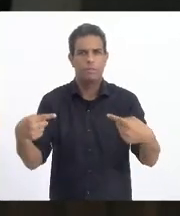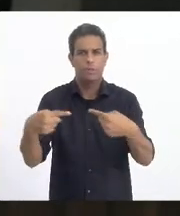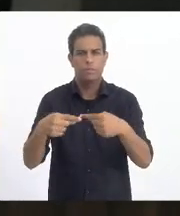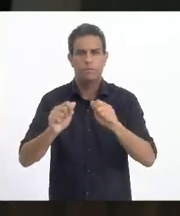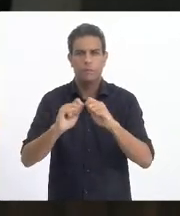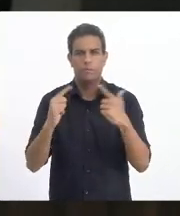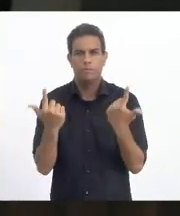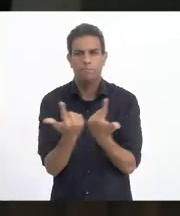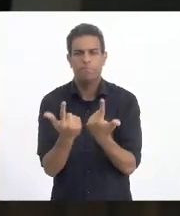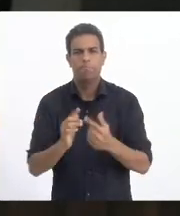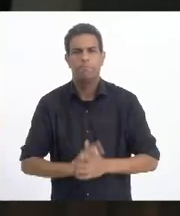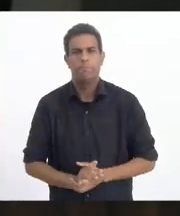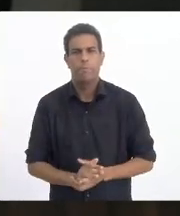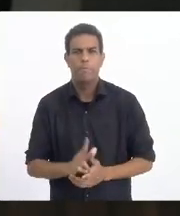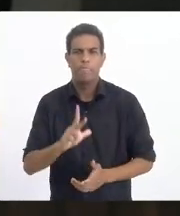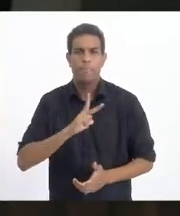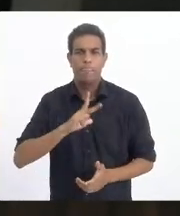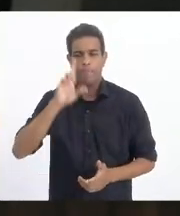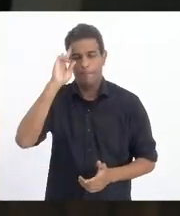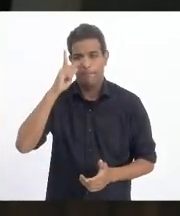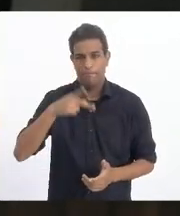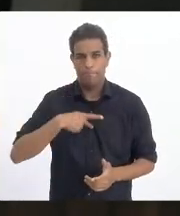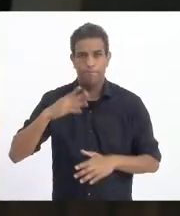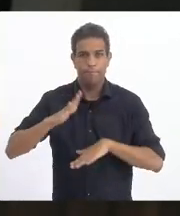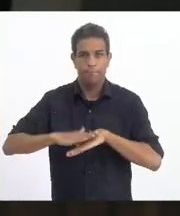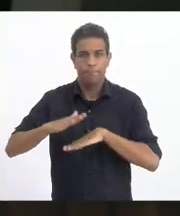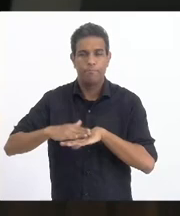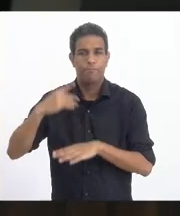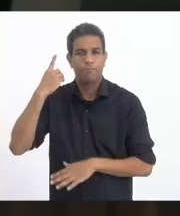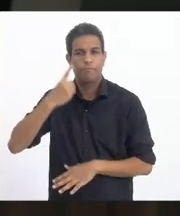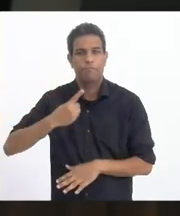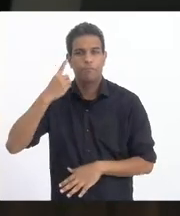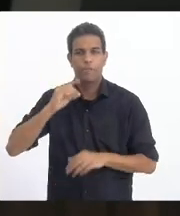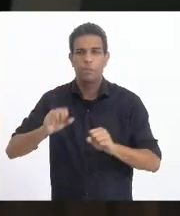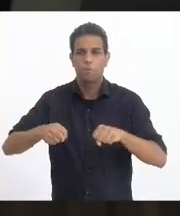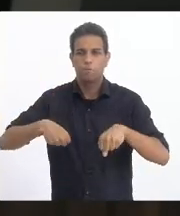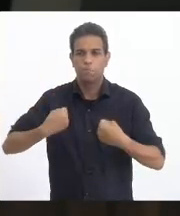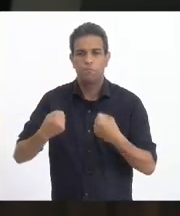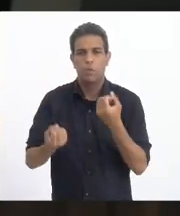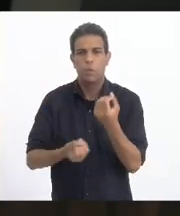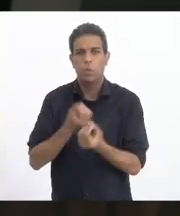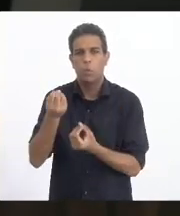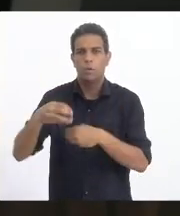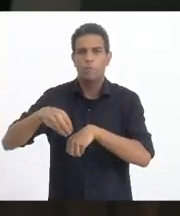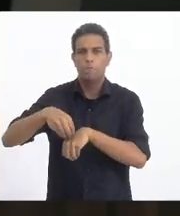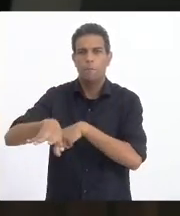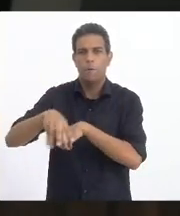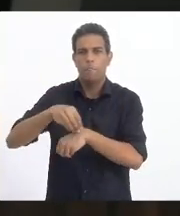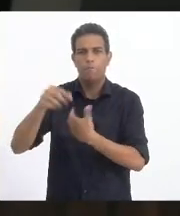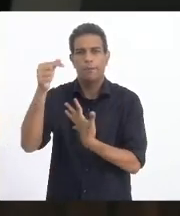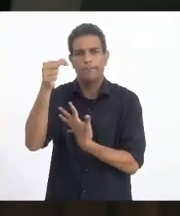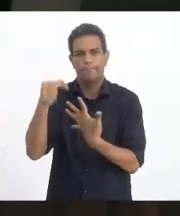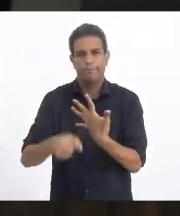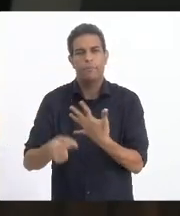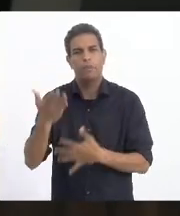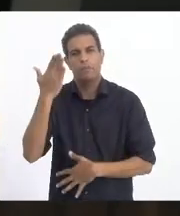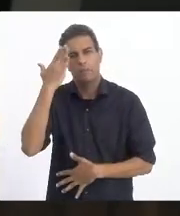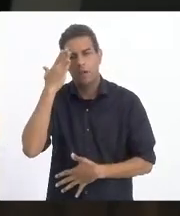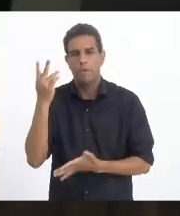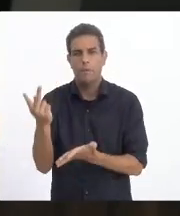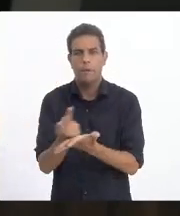casa. Pessoalmente, como deputado, quero aqui, sem nenhum problema, manifestar. Eu entendo